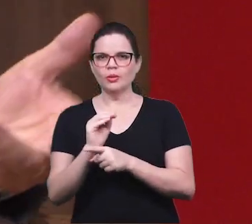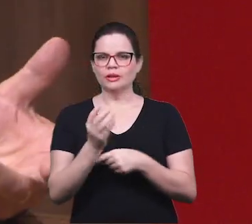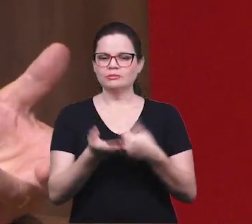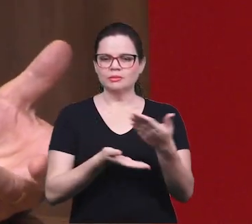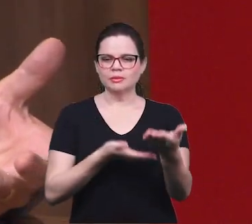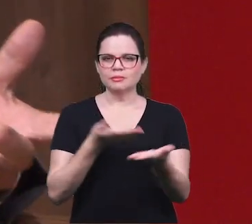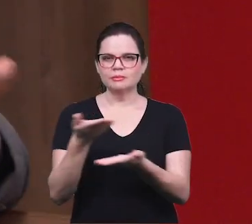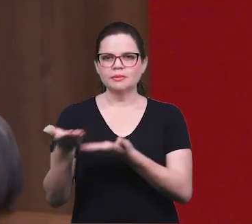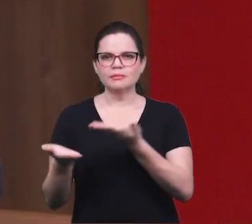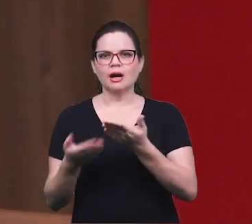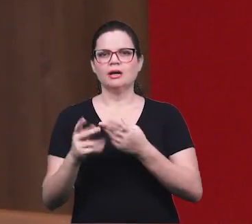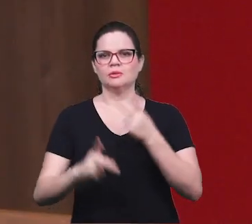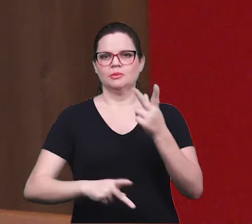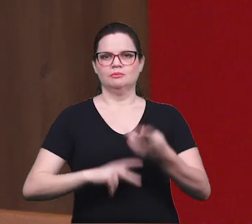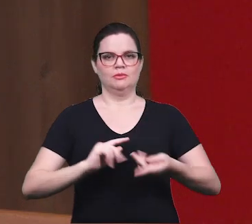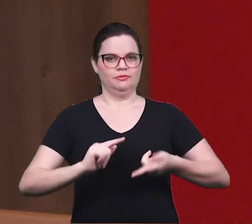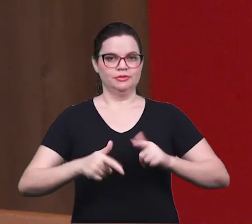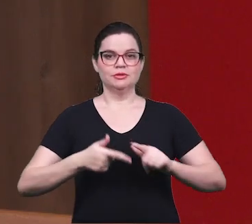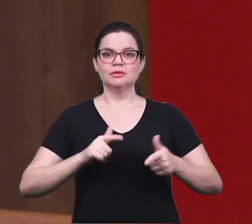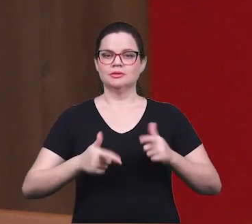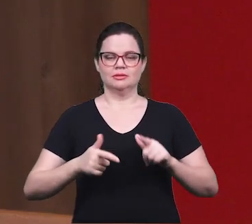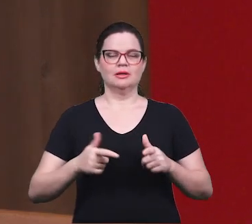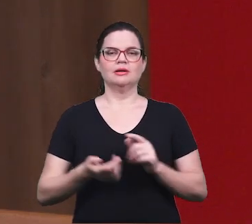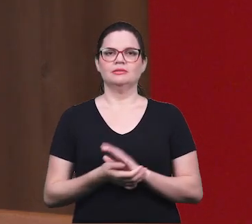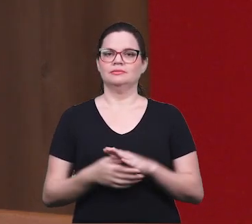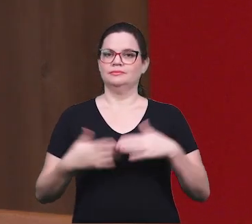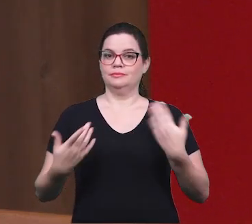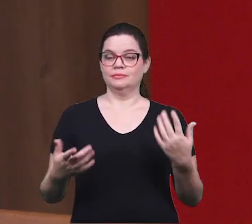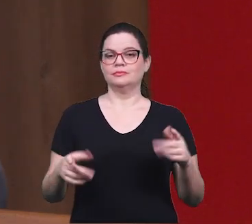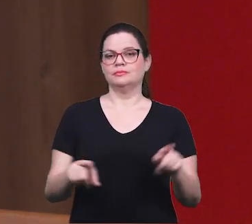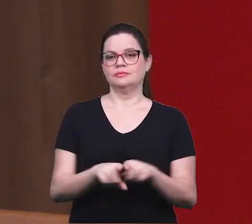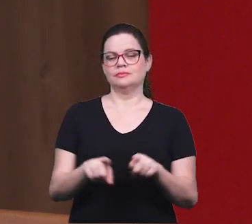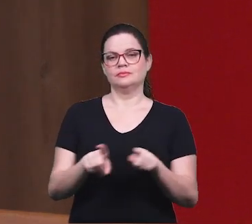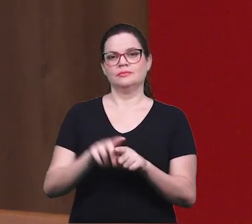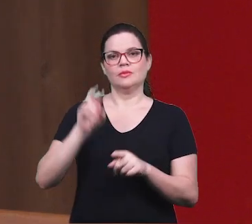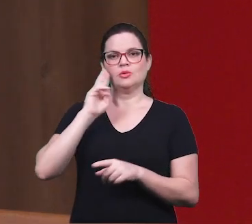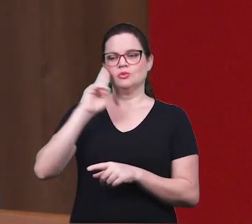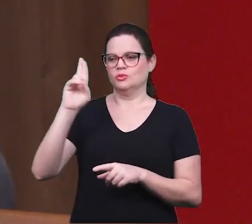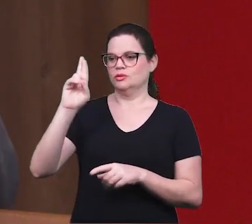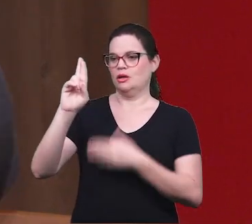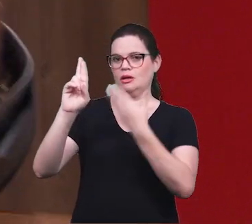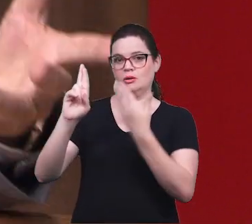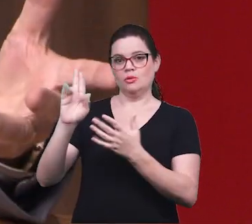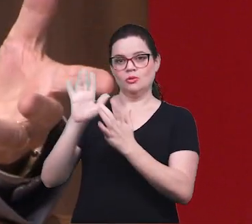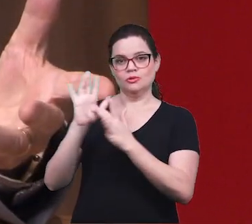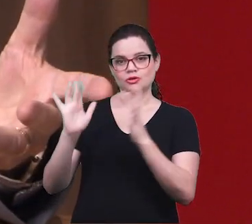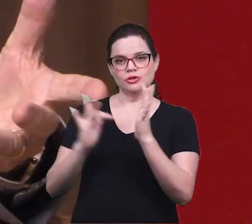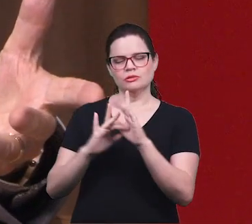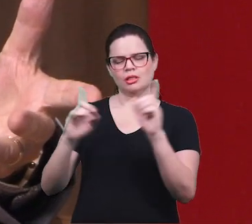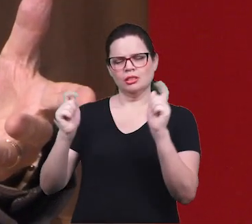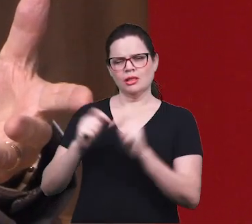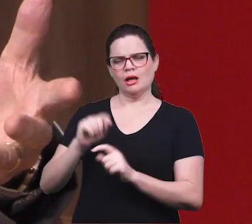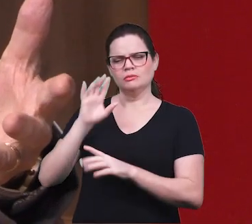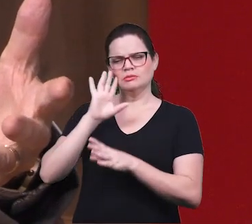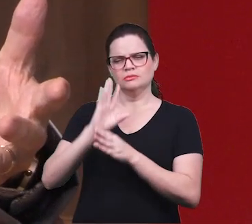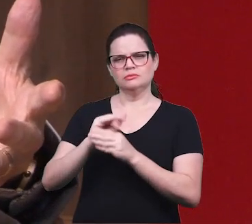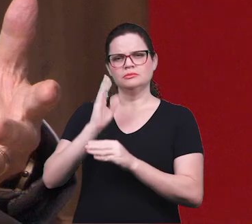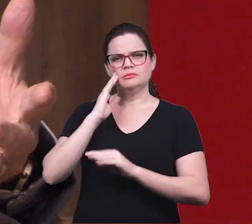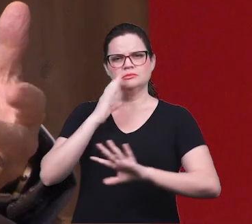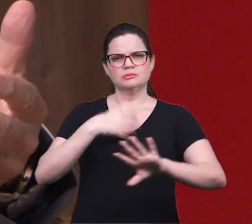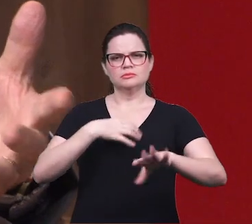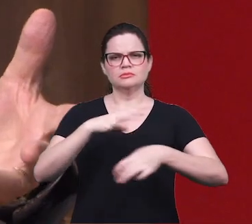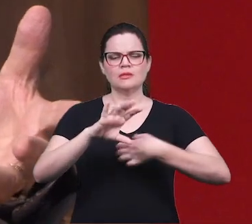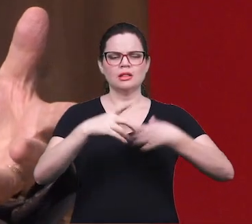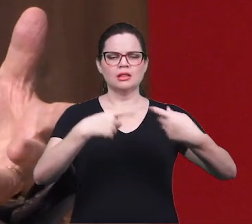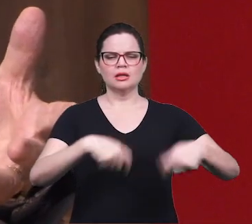ovelhas do Senhor. Então o Senhor Jesus, ele tem também todas as condições de entender a